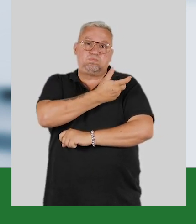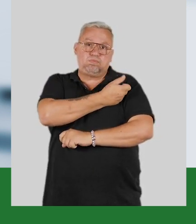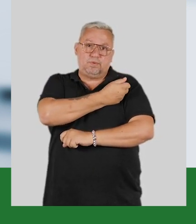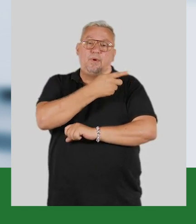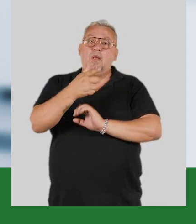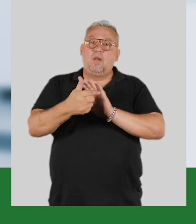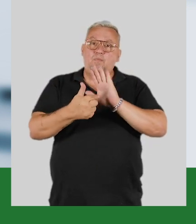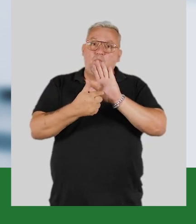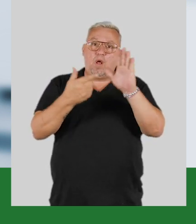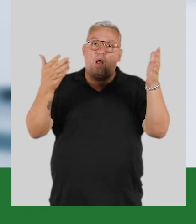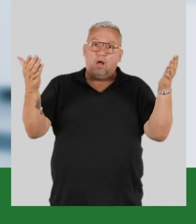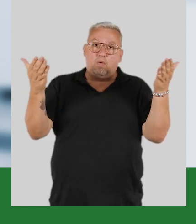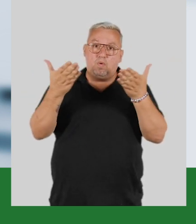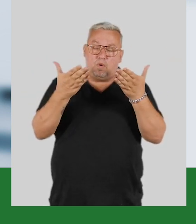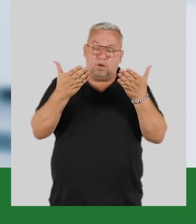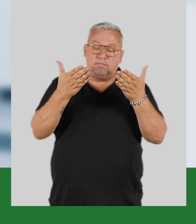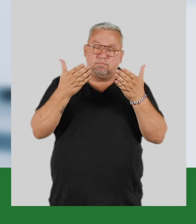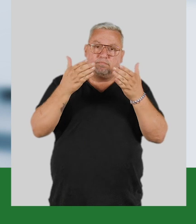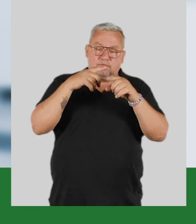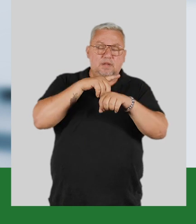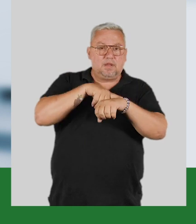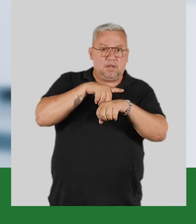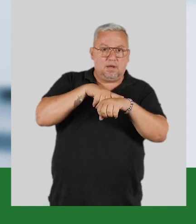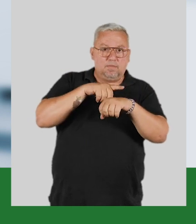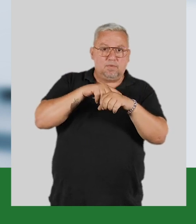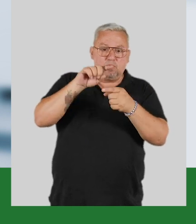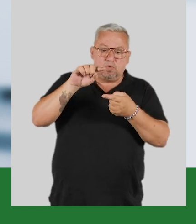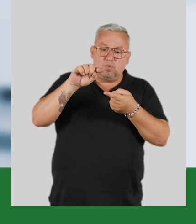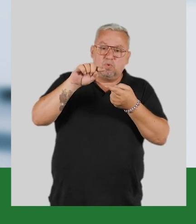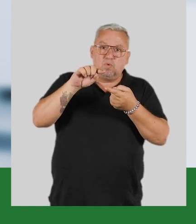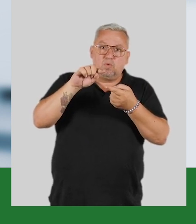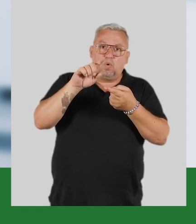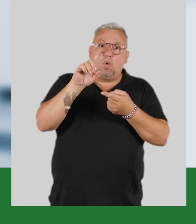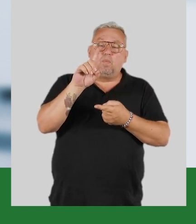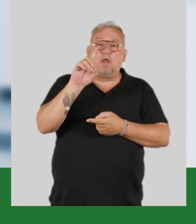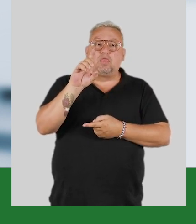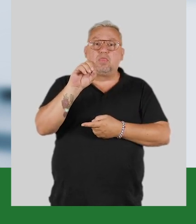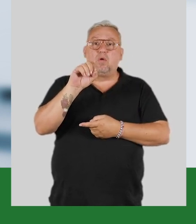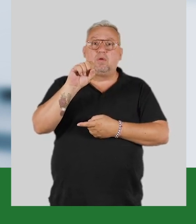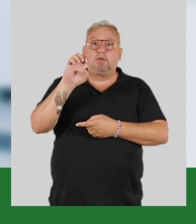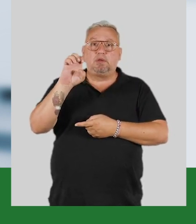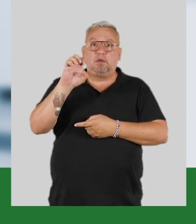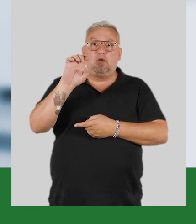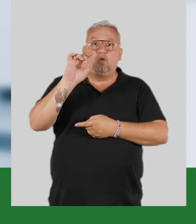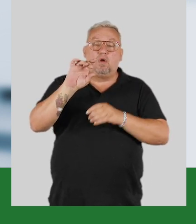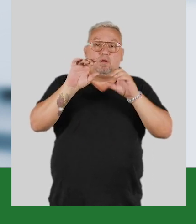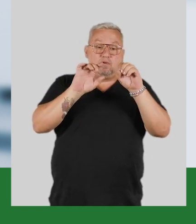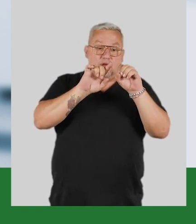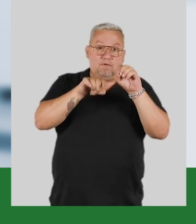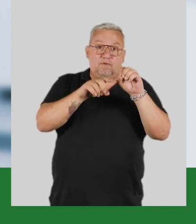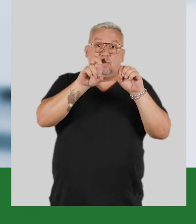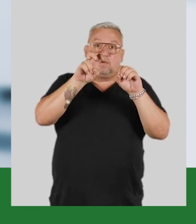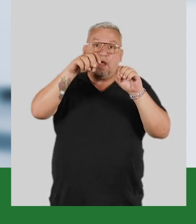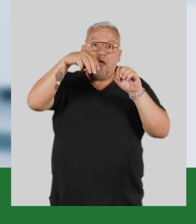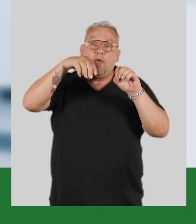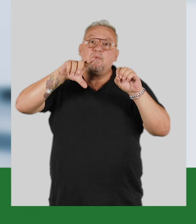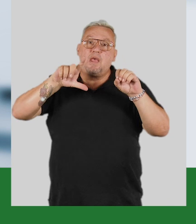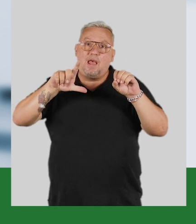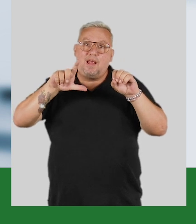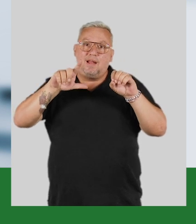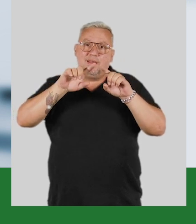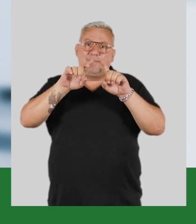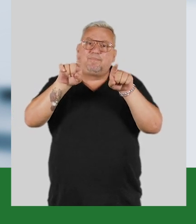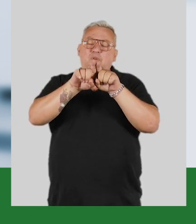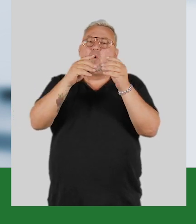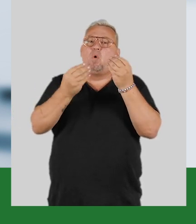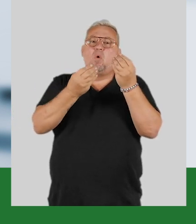apresentada neste momento, nessa fase da campanha, em frascos de uma dose só, frascos de 0,5 ml. A sua via